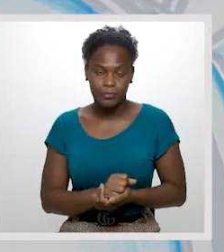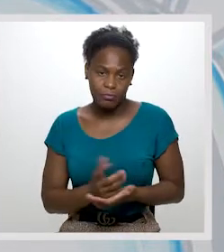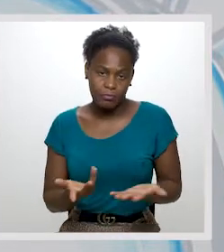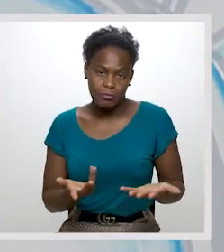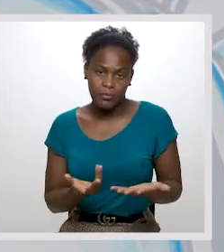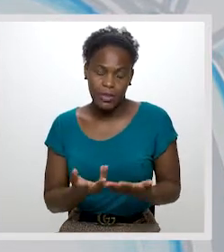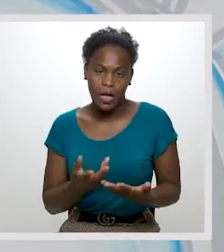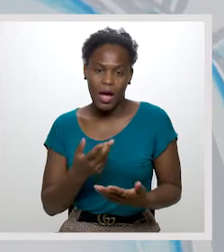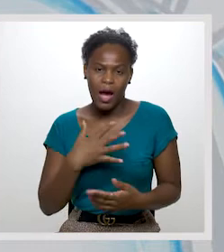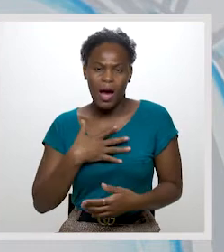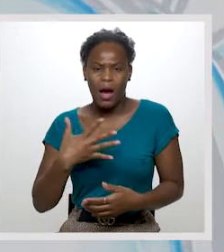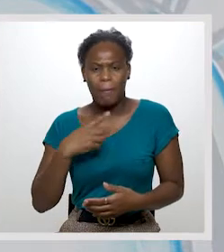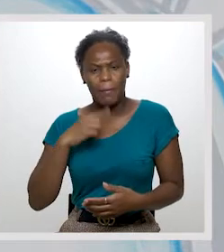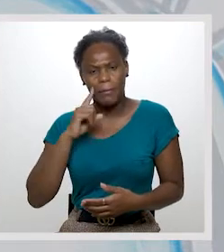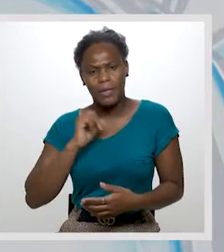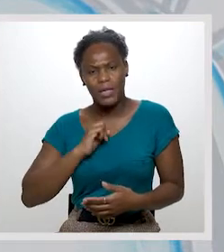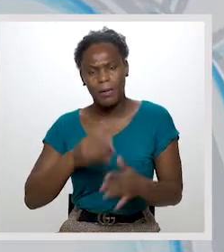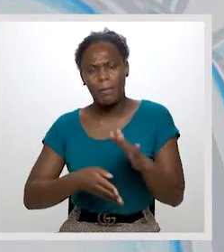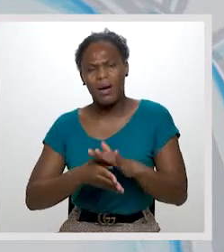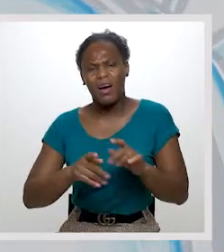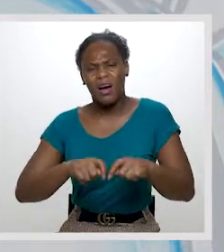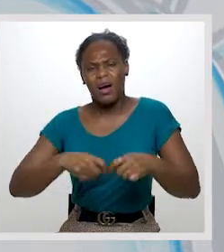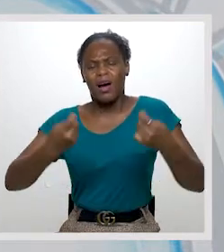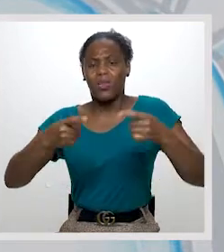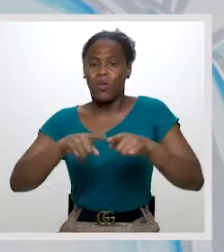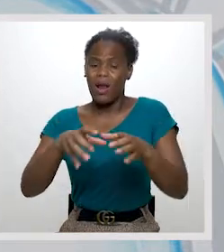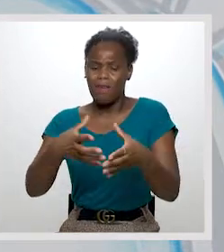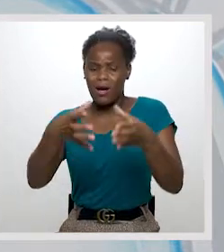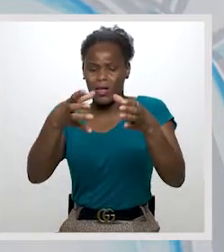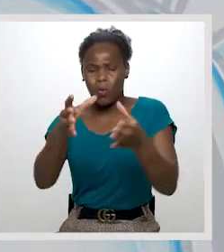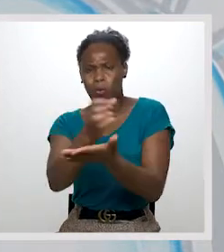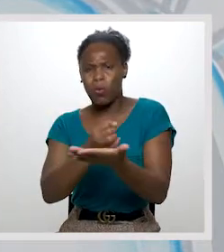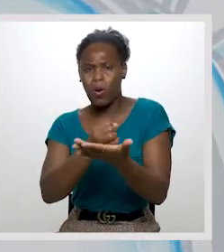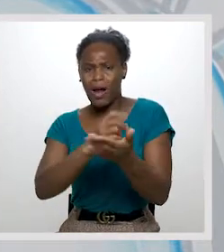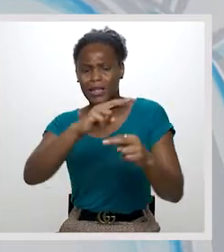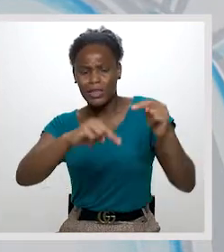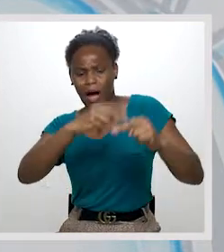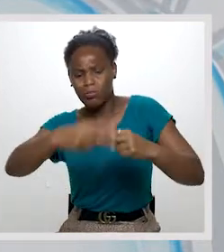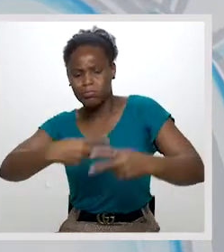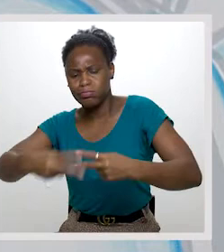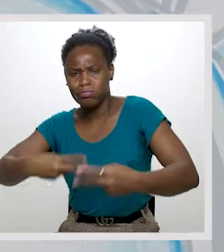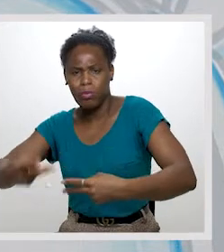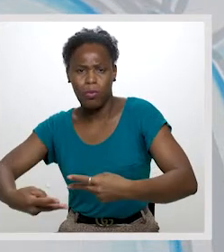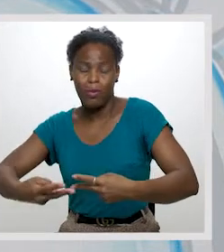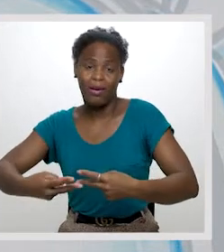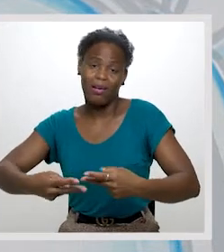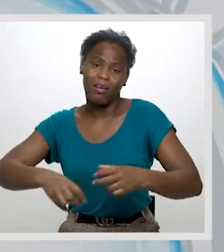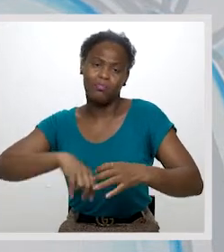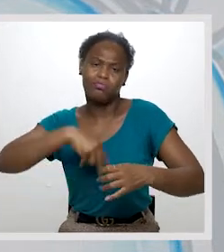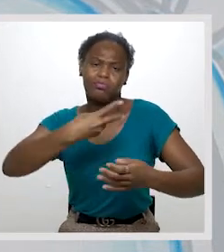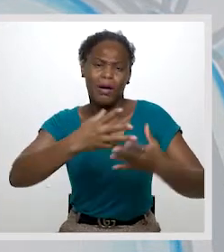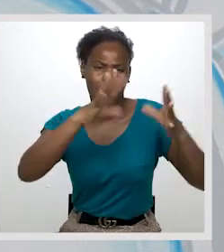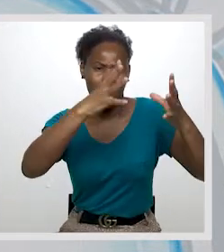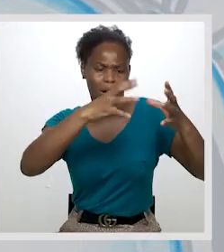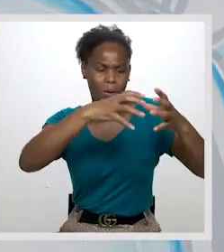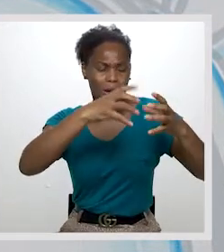Apontamento. A minha alma partiu-se como um vaso vazio. Caiu pela escada excessivamente abaixo.